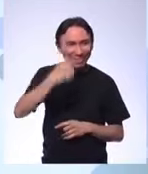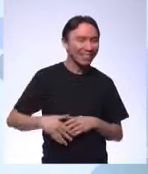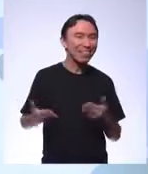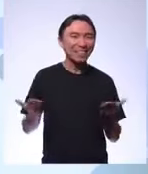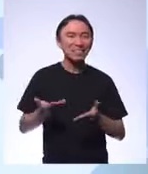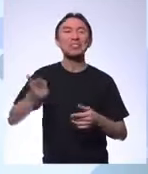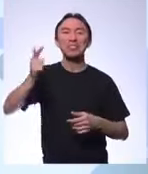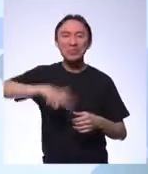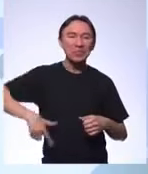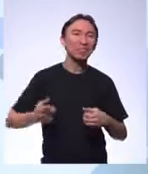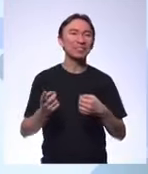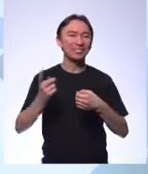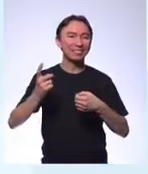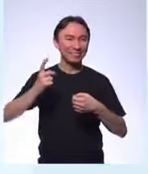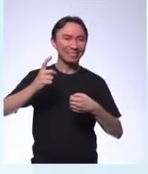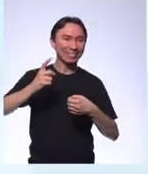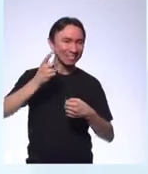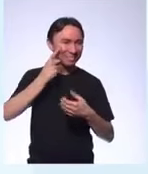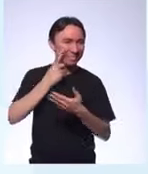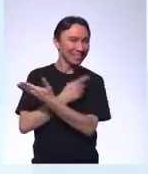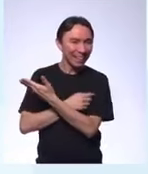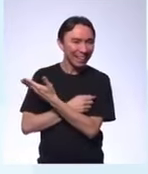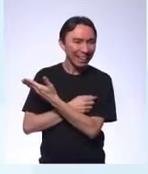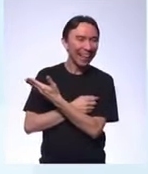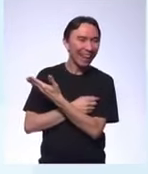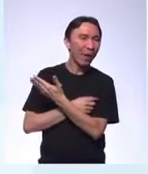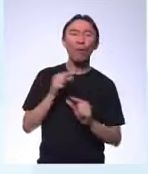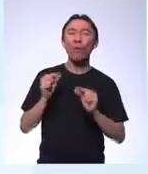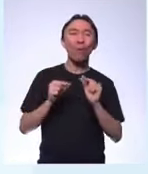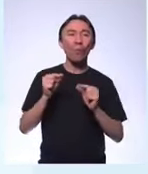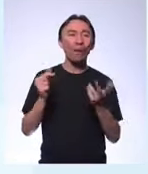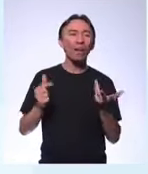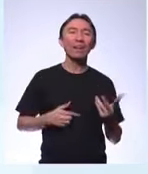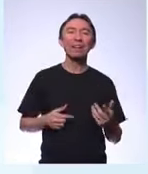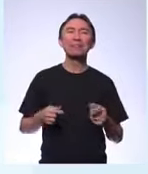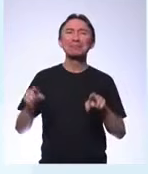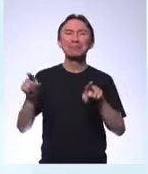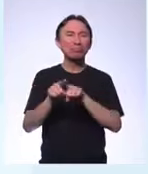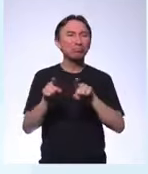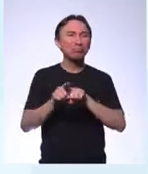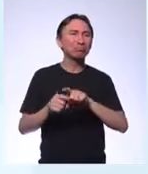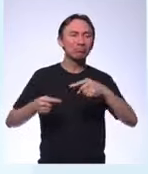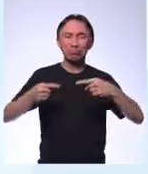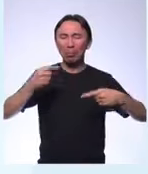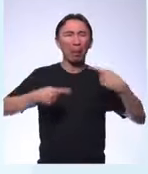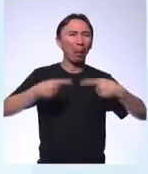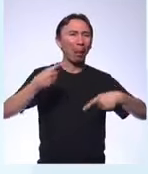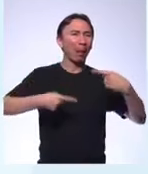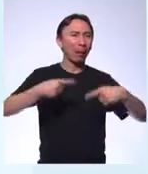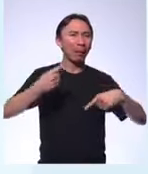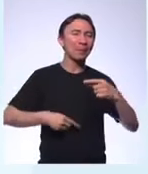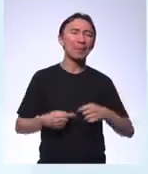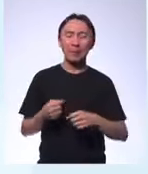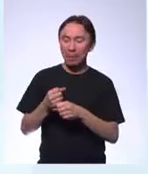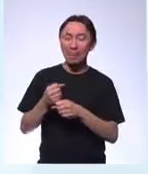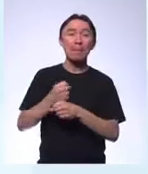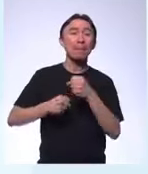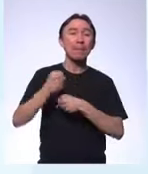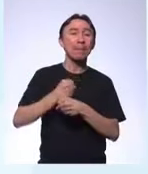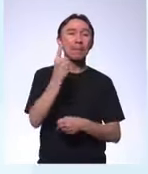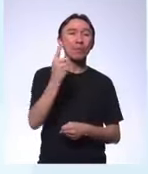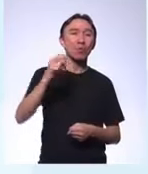para pontuar a falta de ambiente, é a questão política, tá? Em 1977, as